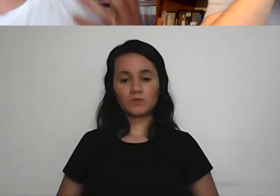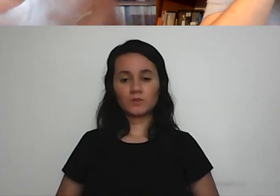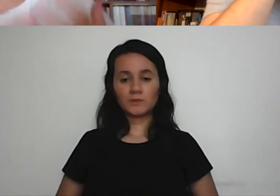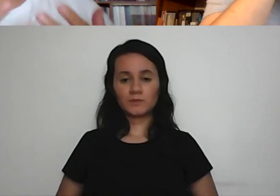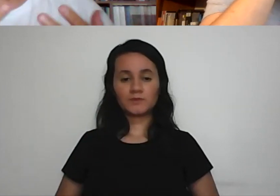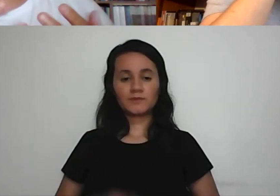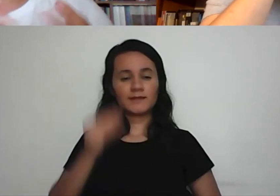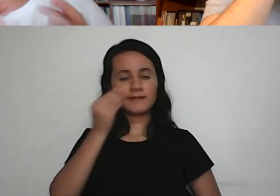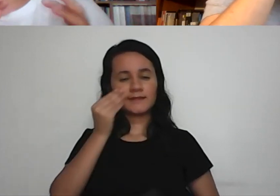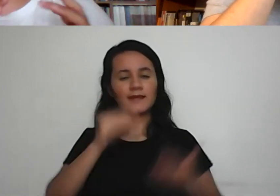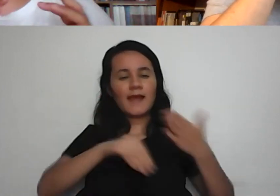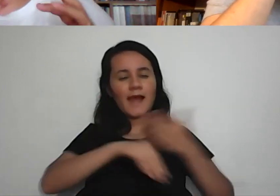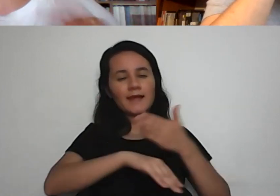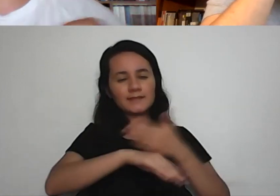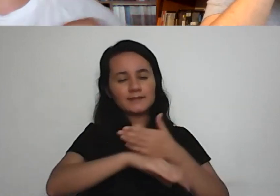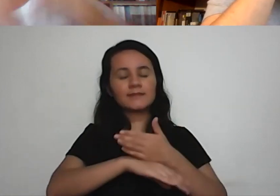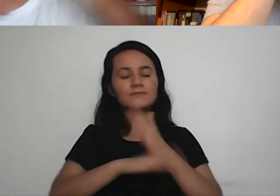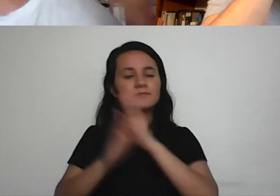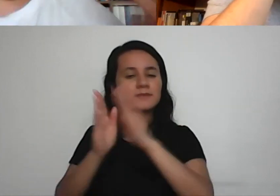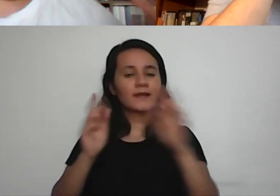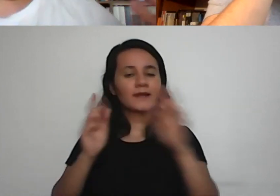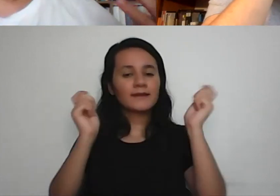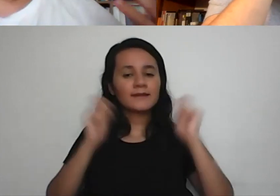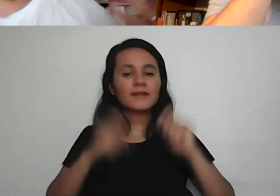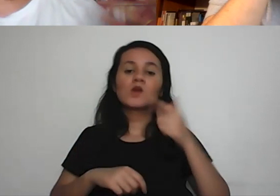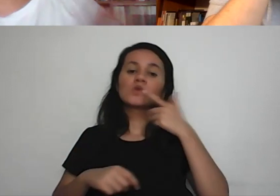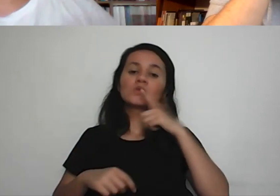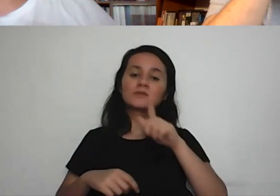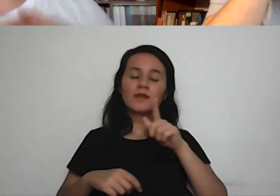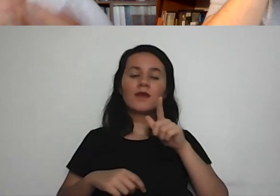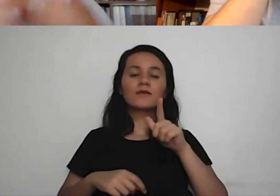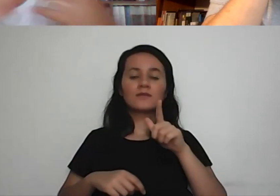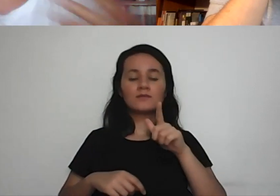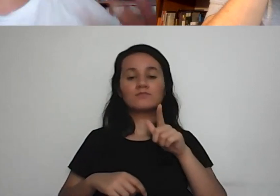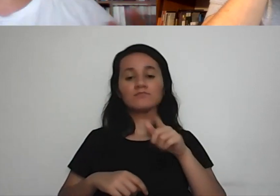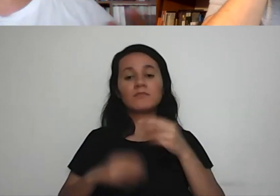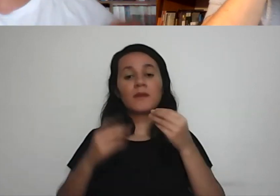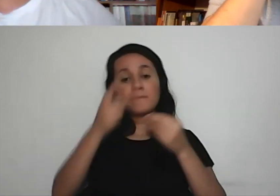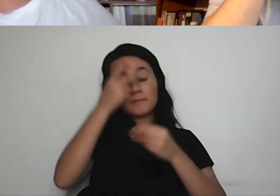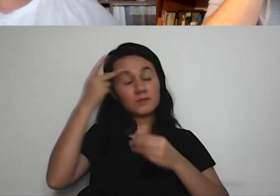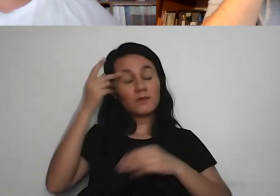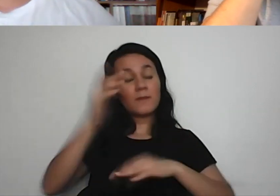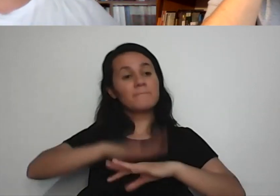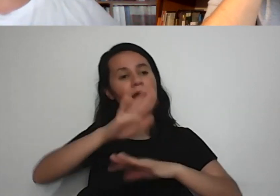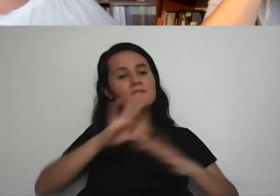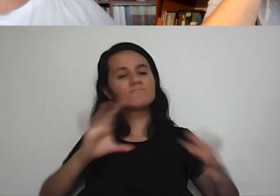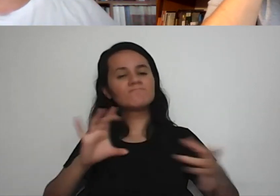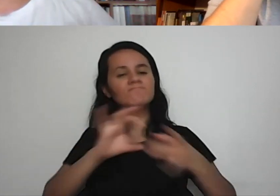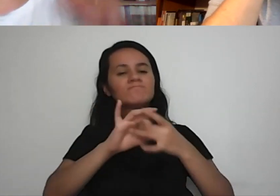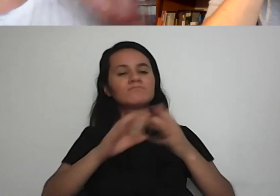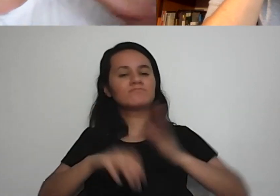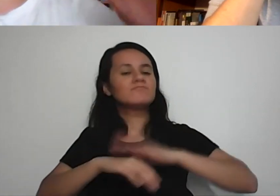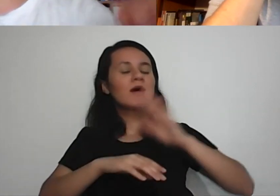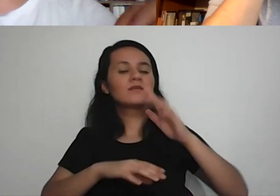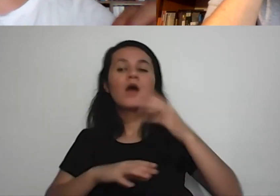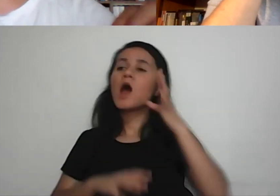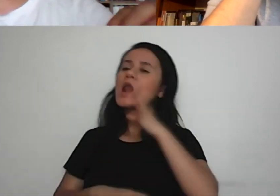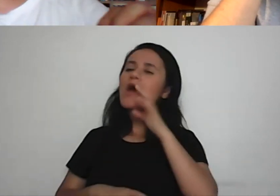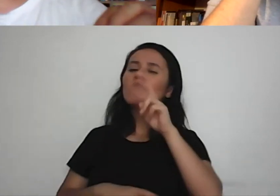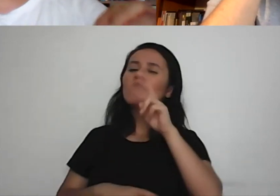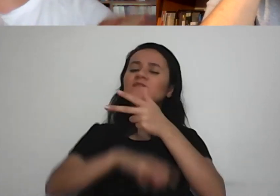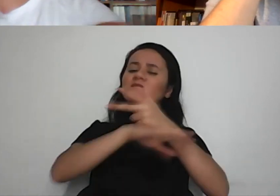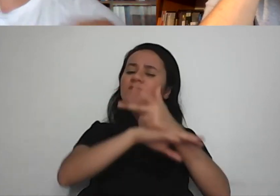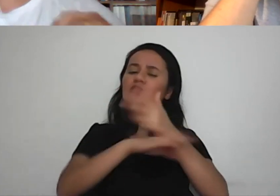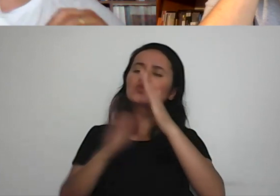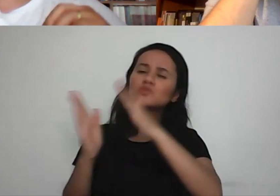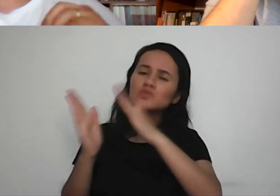o acesso à biblioteca se desentronize, né, como eu falei. Cada vez mais as pessoas falam, pô, que legal isso aqui, né? Vi esse vídeo,